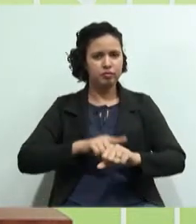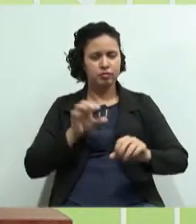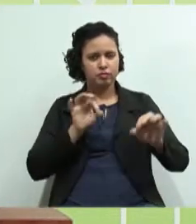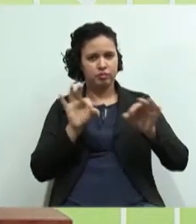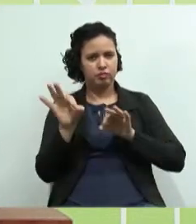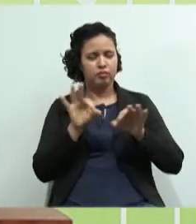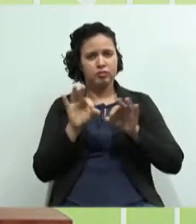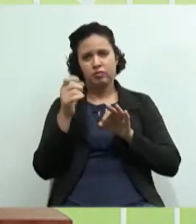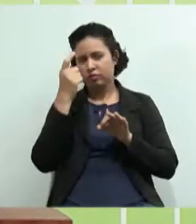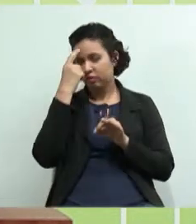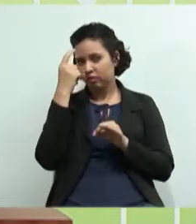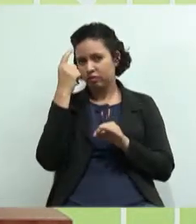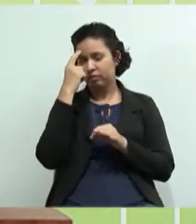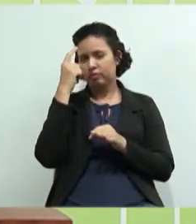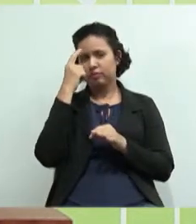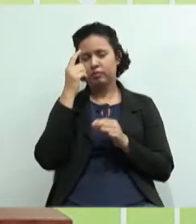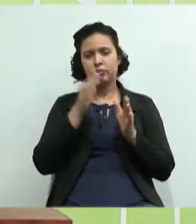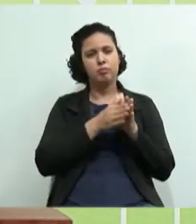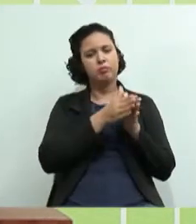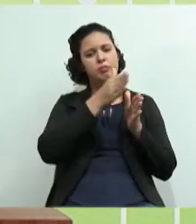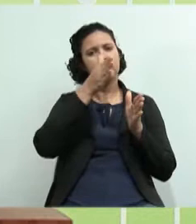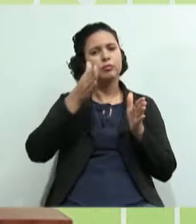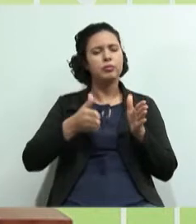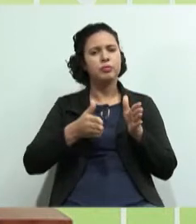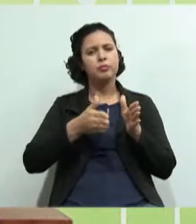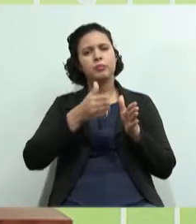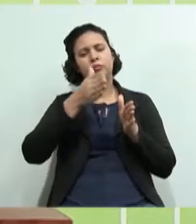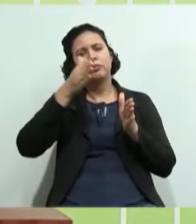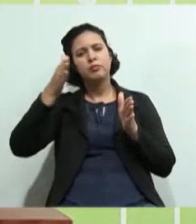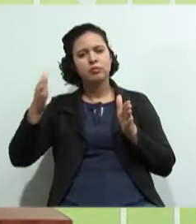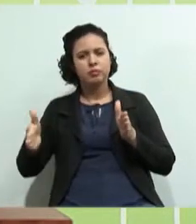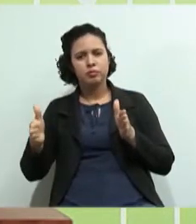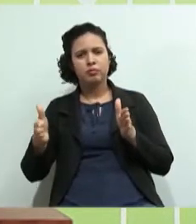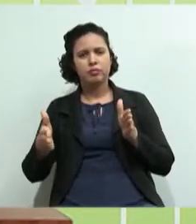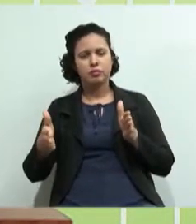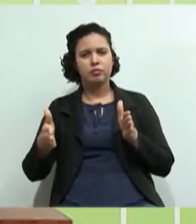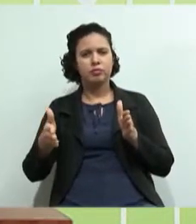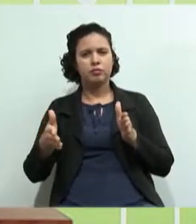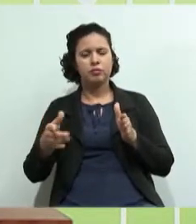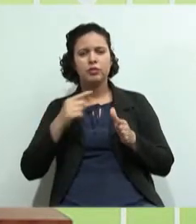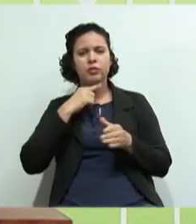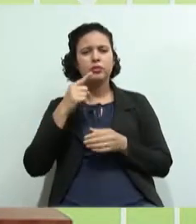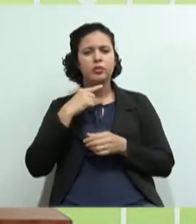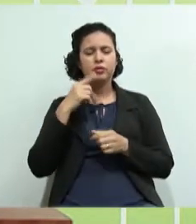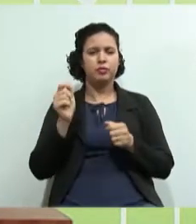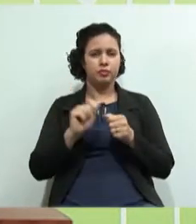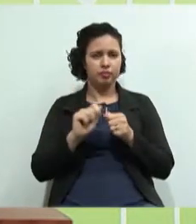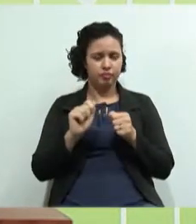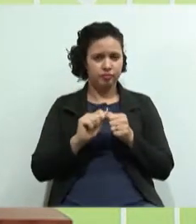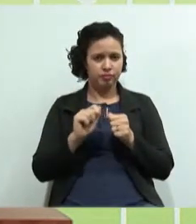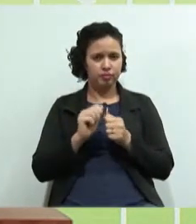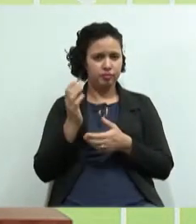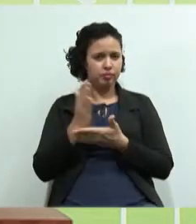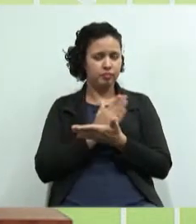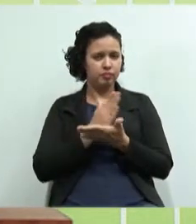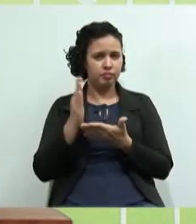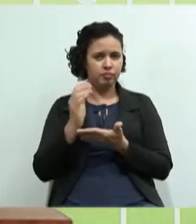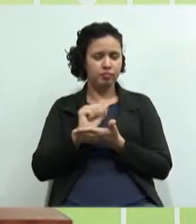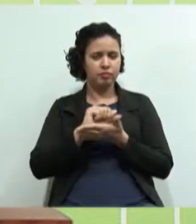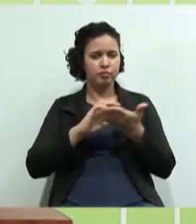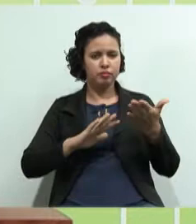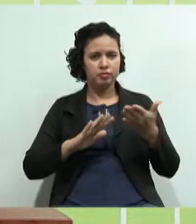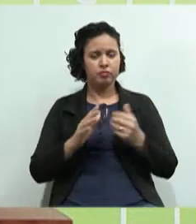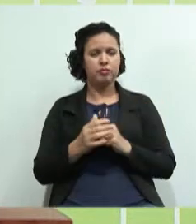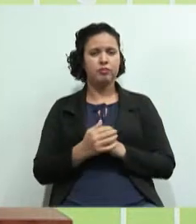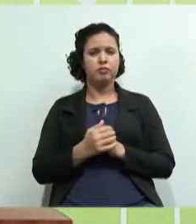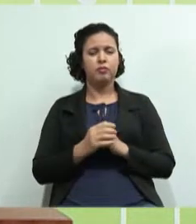também está pensando em períodos sazonais, em períodos que você não vai conseguir executar determinadas tarefas, mas você,